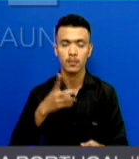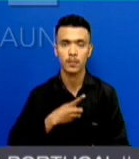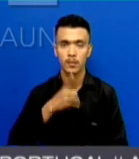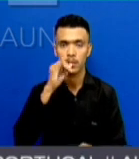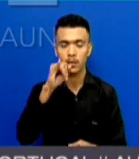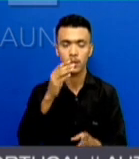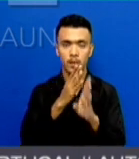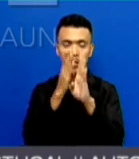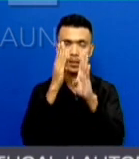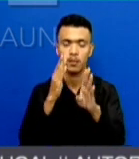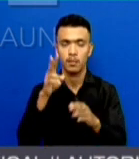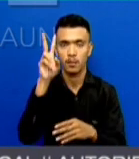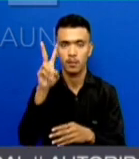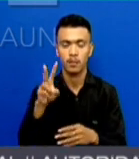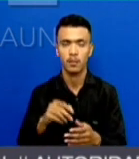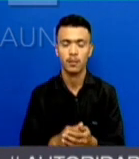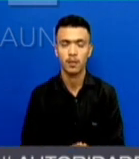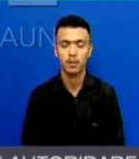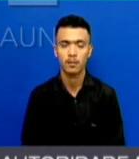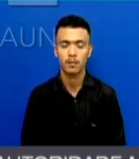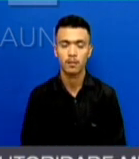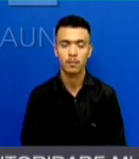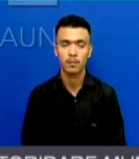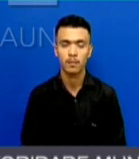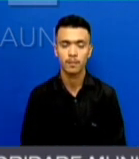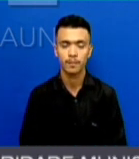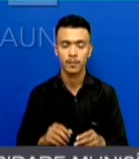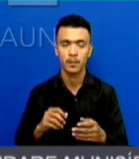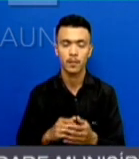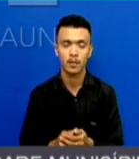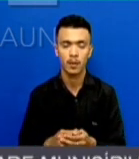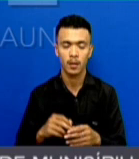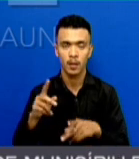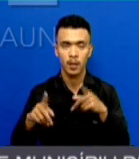ba microlet yau in rua. Ba passageiros